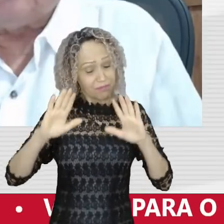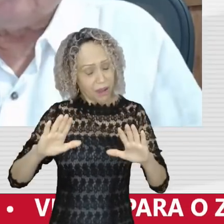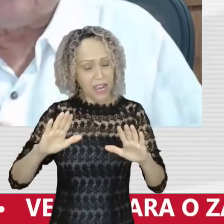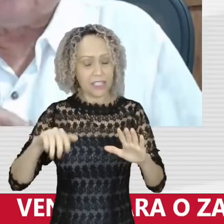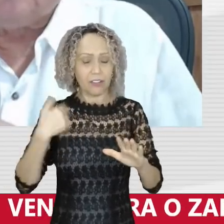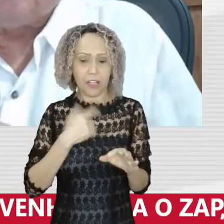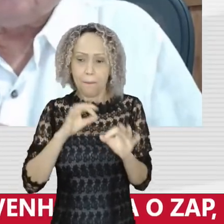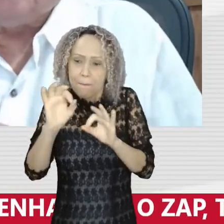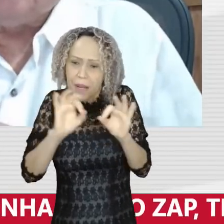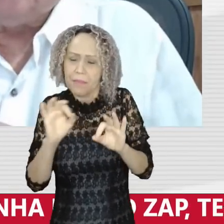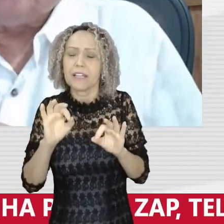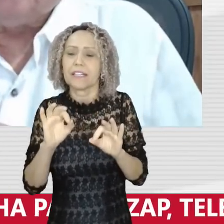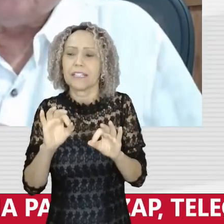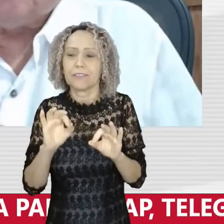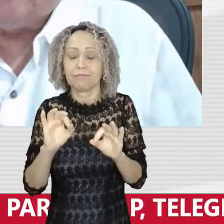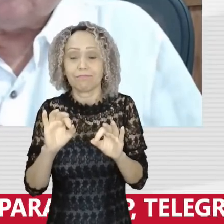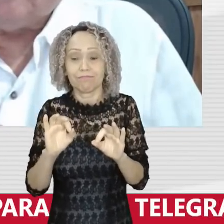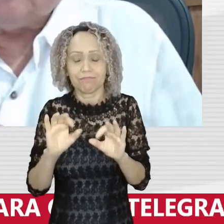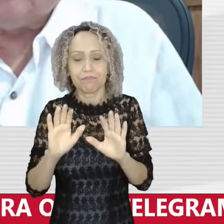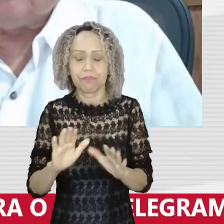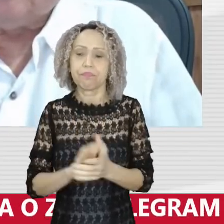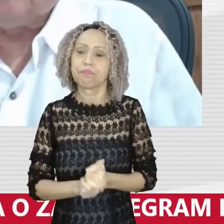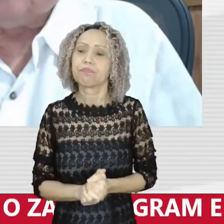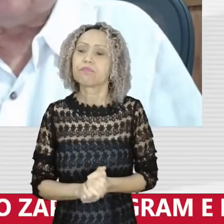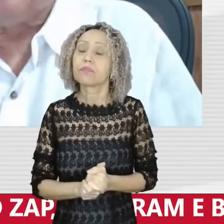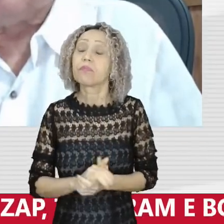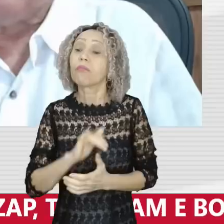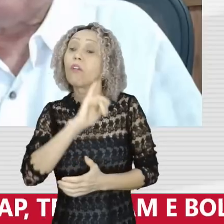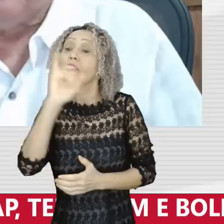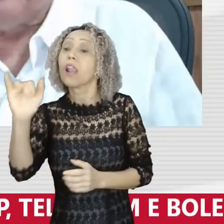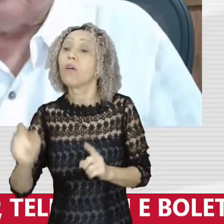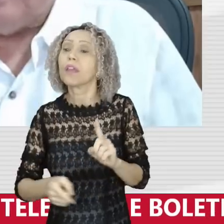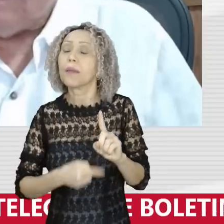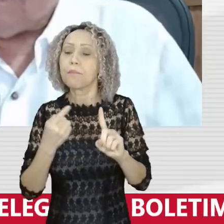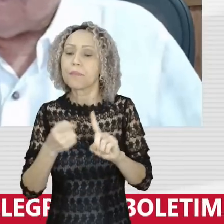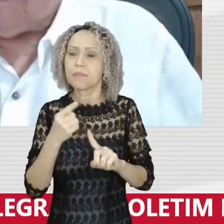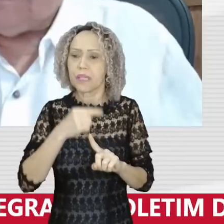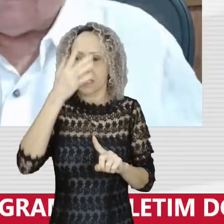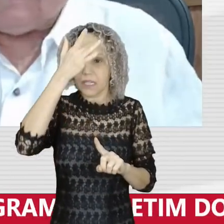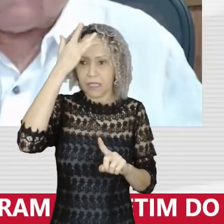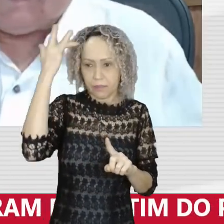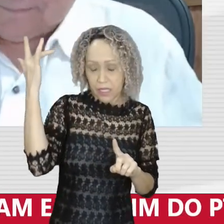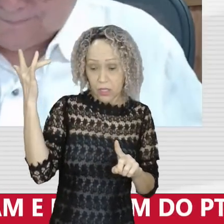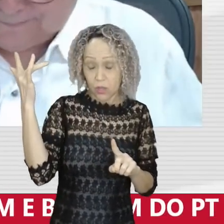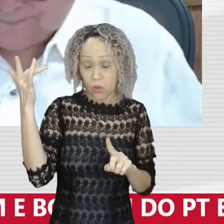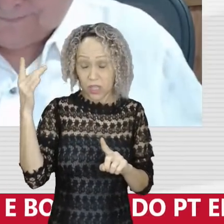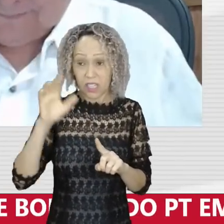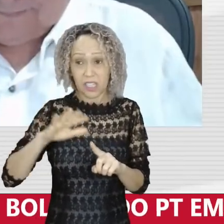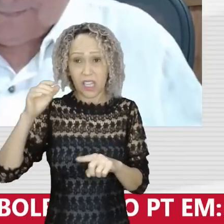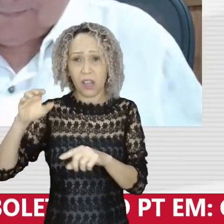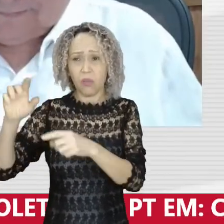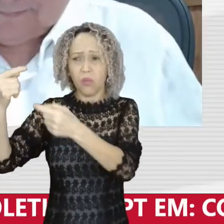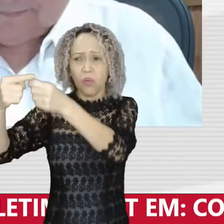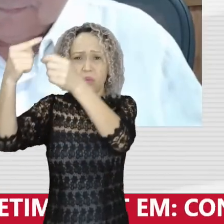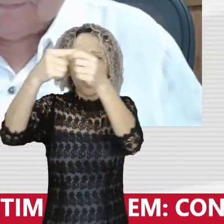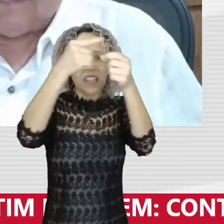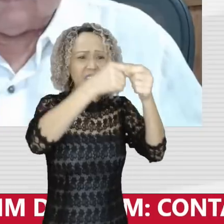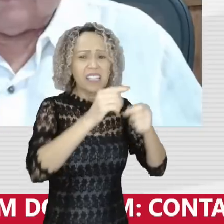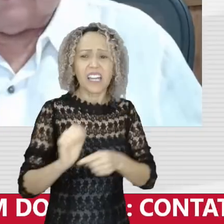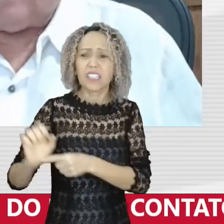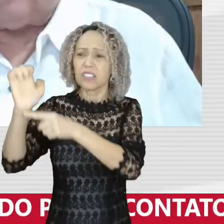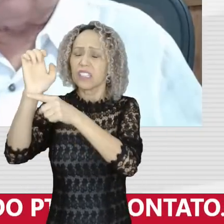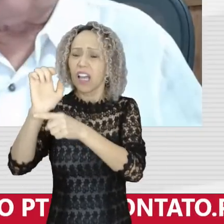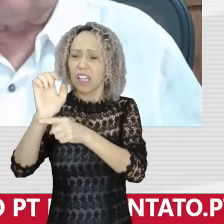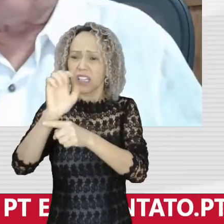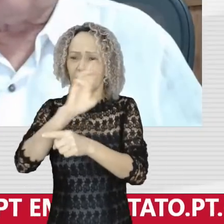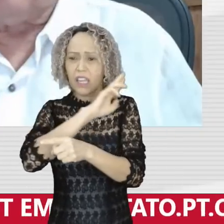é dizer, primeiro que quem está vindo, organizando caravanas, nós precisamos que essas pessoas